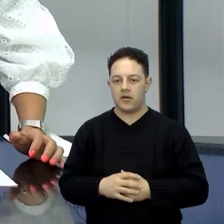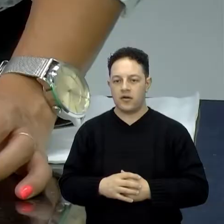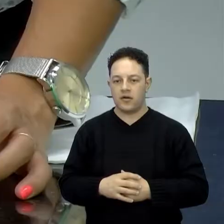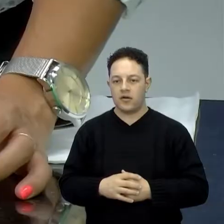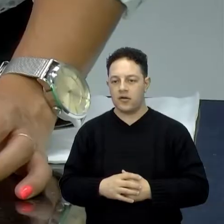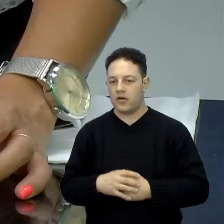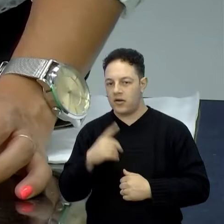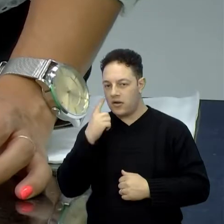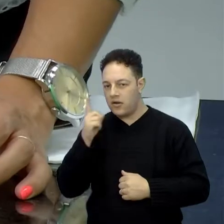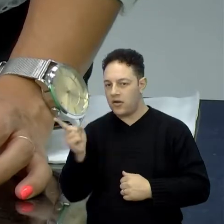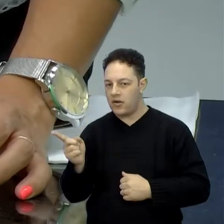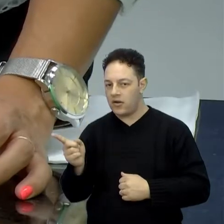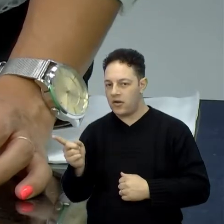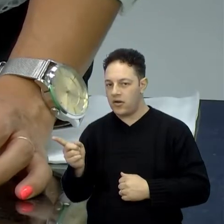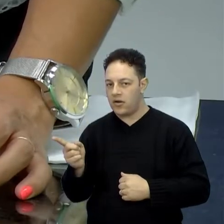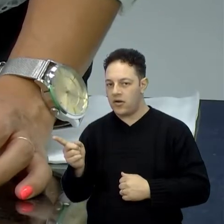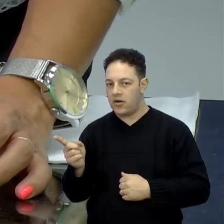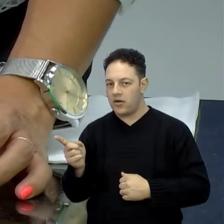Ó.